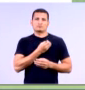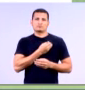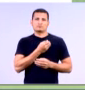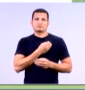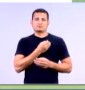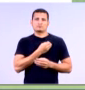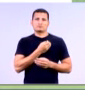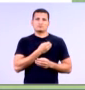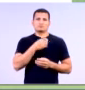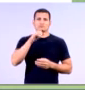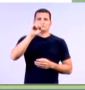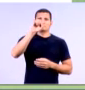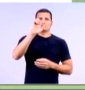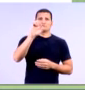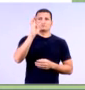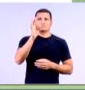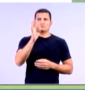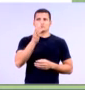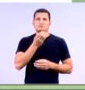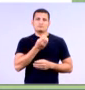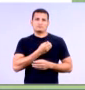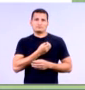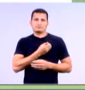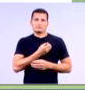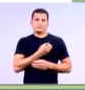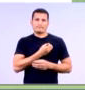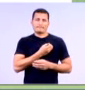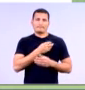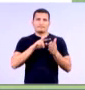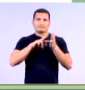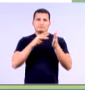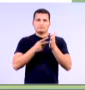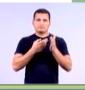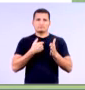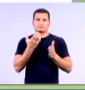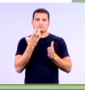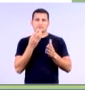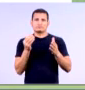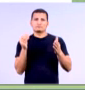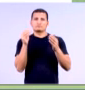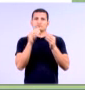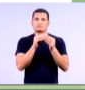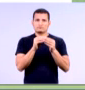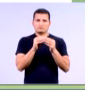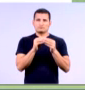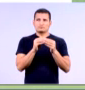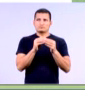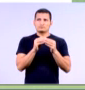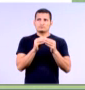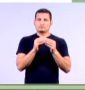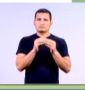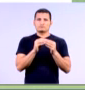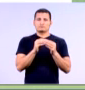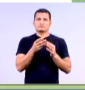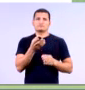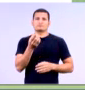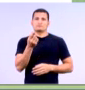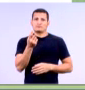atributo. Set número, na verdade, significa que eu estou querendo atribuir um determinado